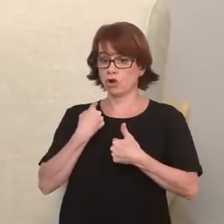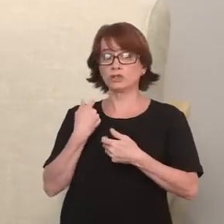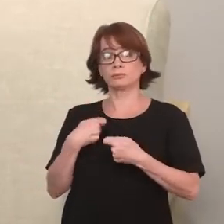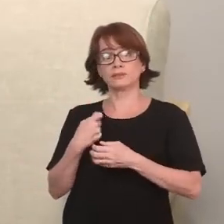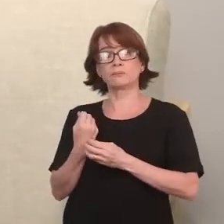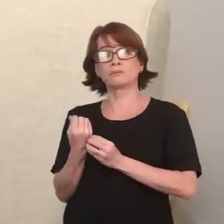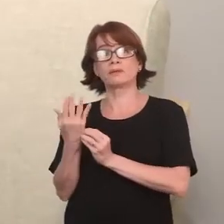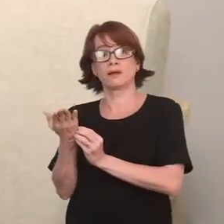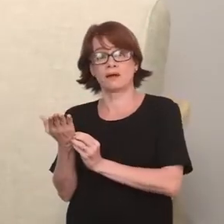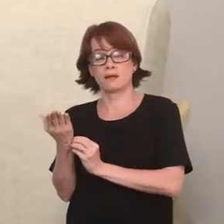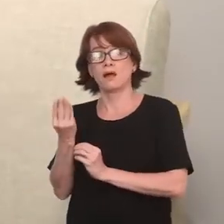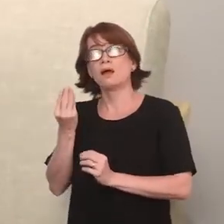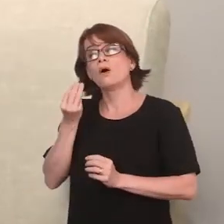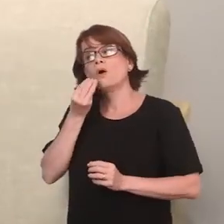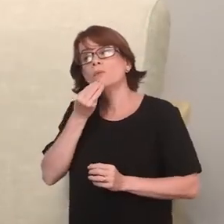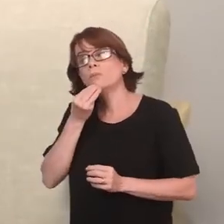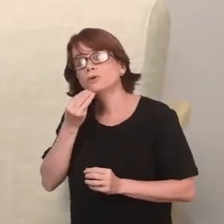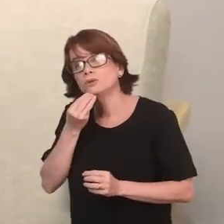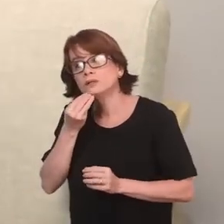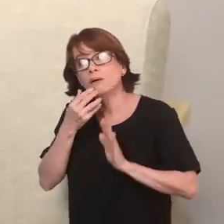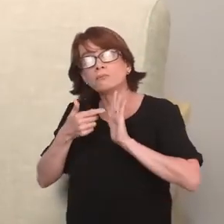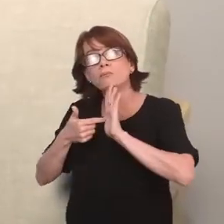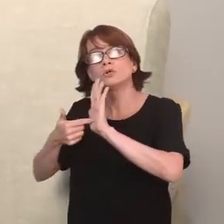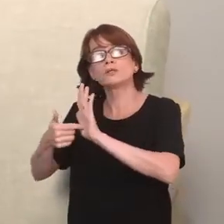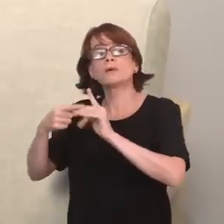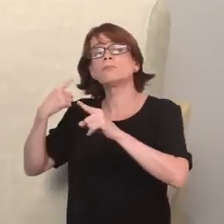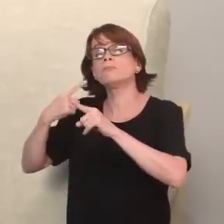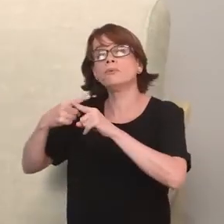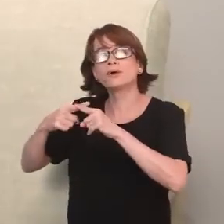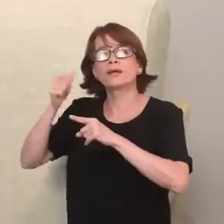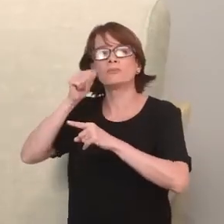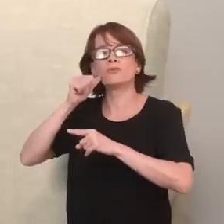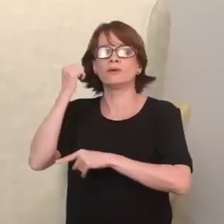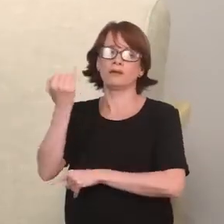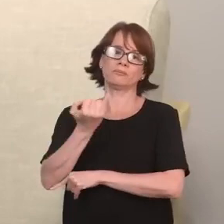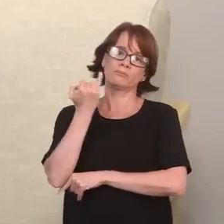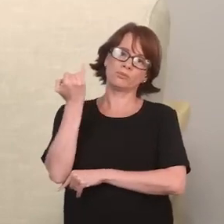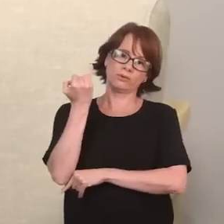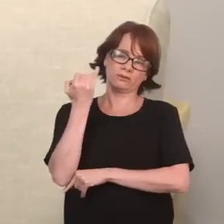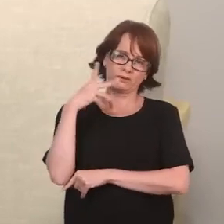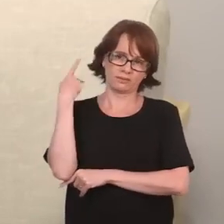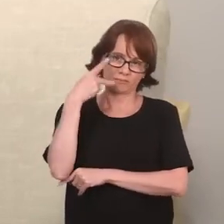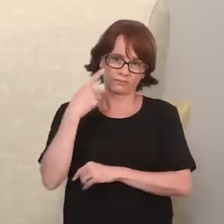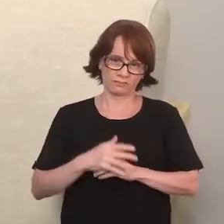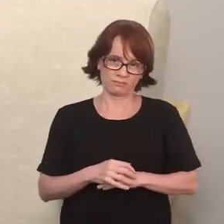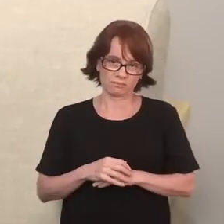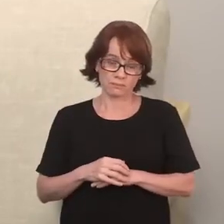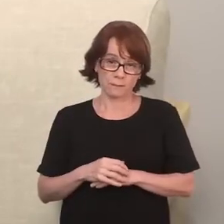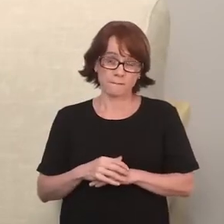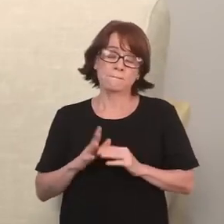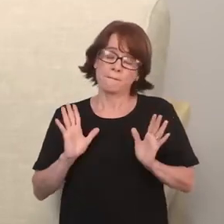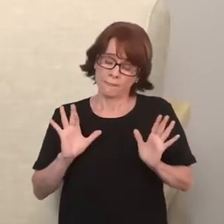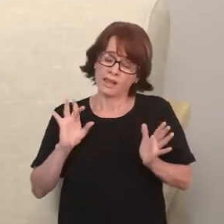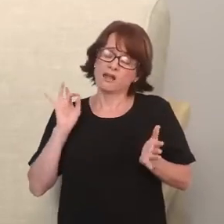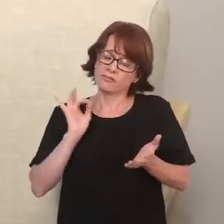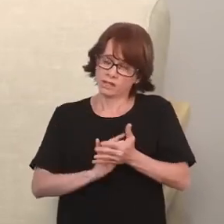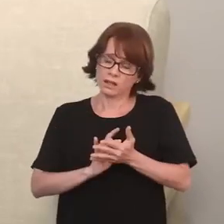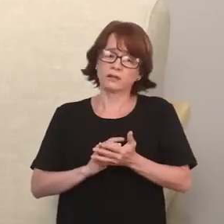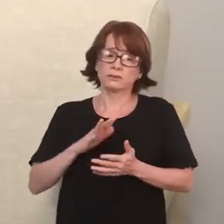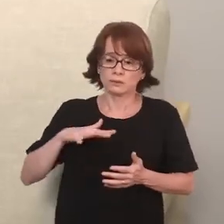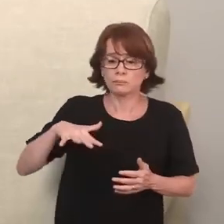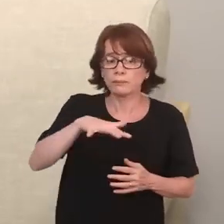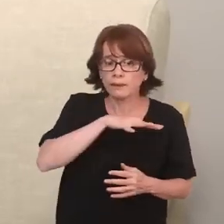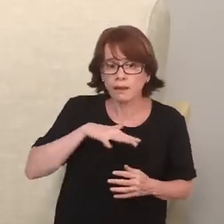se interessem e sejam capacitadas, porque é um desafio muito grande para a mulher, porque esse meio da política é um meio muito masculino,